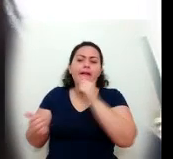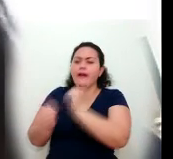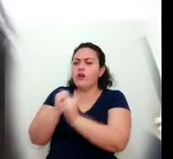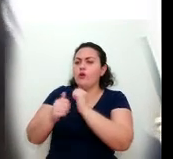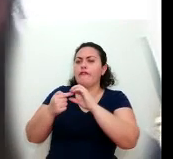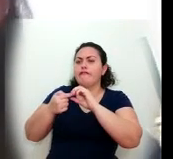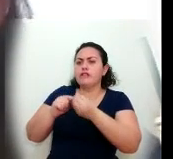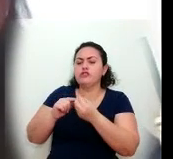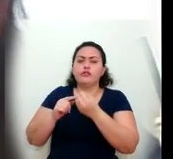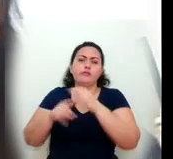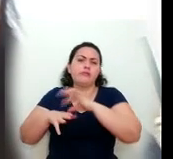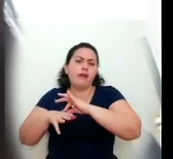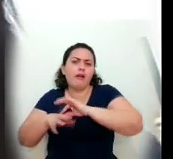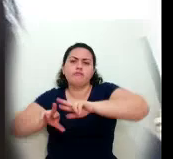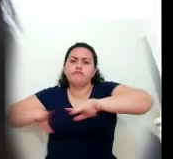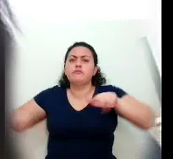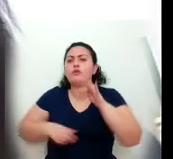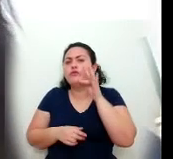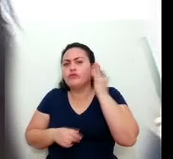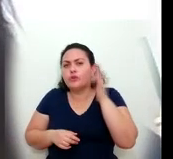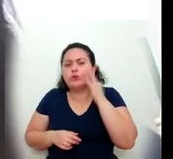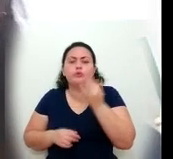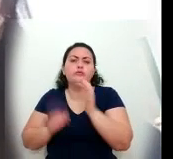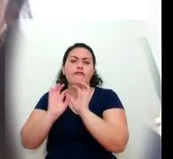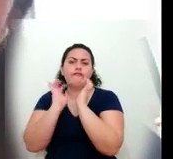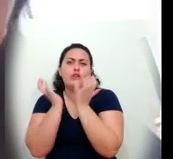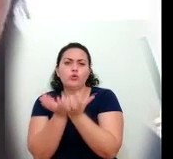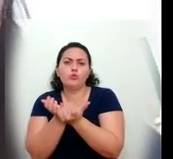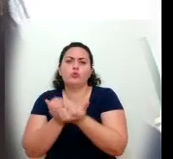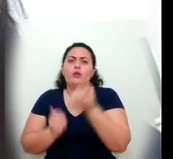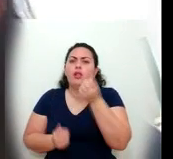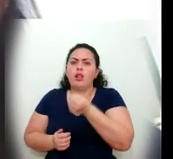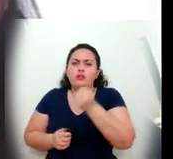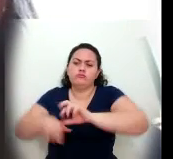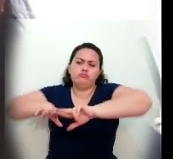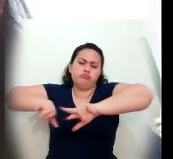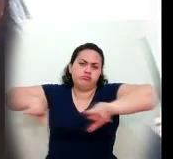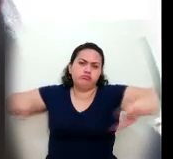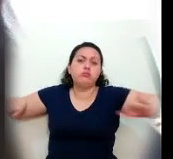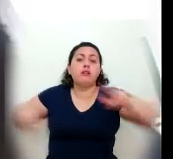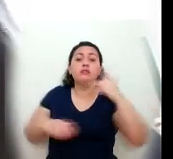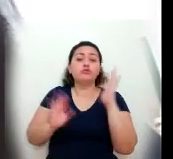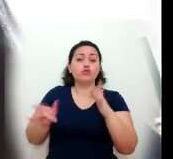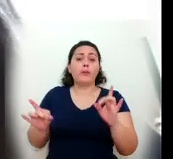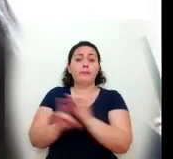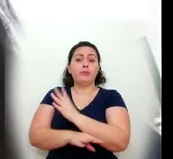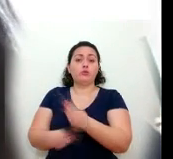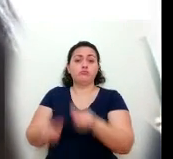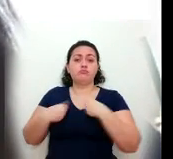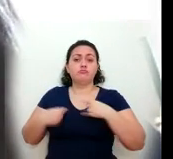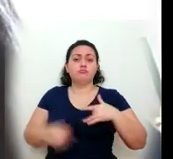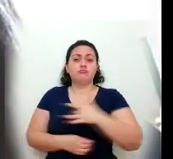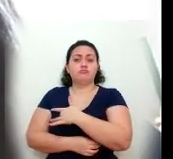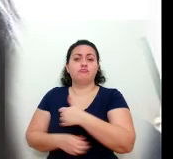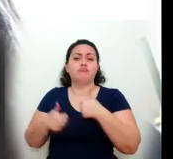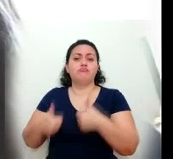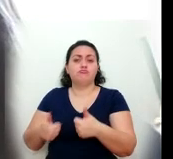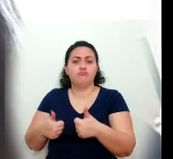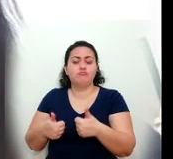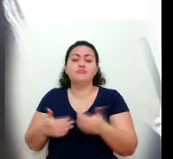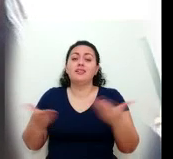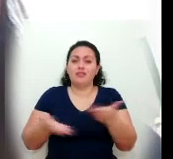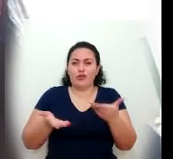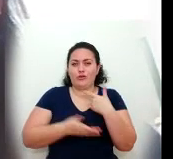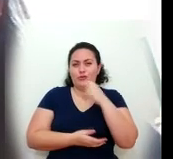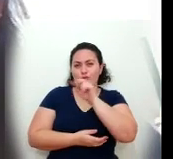as carnes diversas, frutas, verduras, né? Laticínios. A gente tem, né? Tudo que necessita, né?